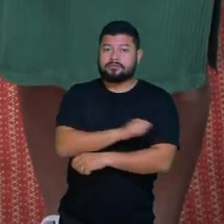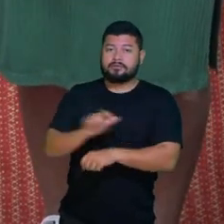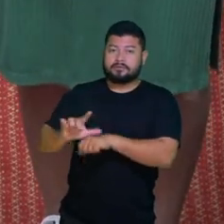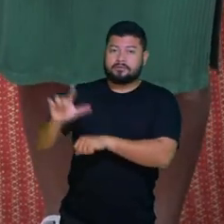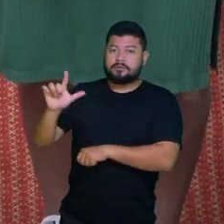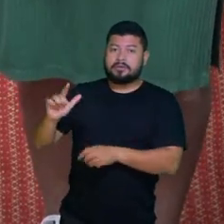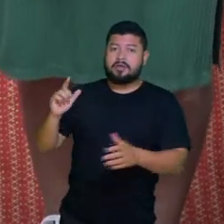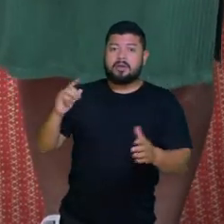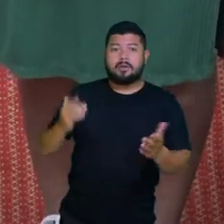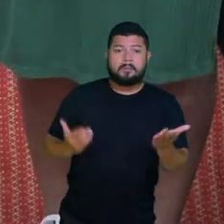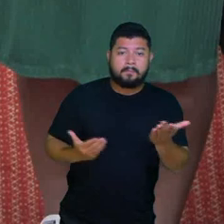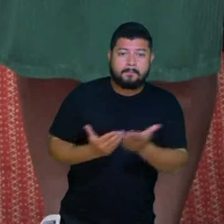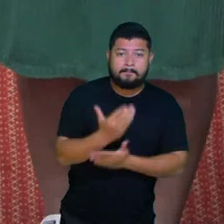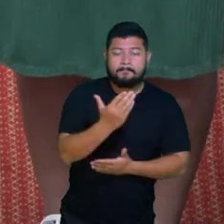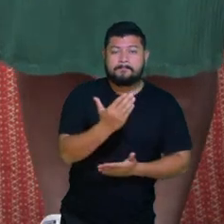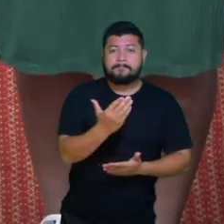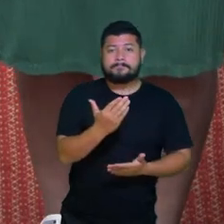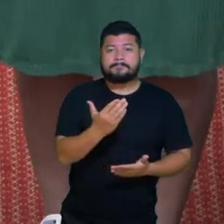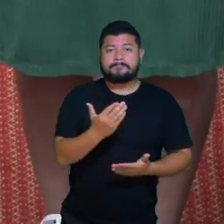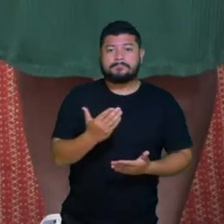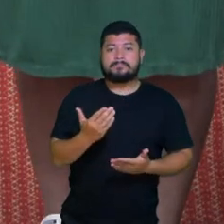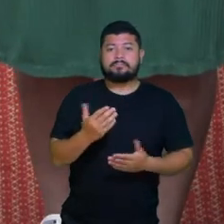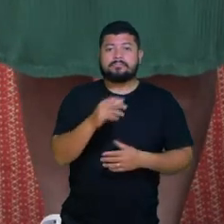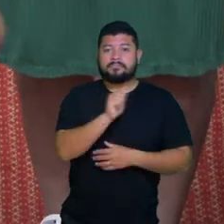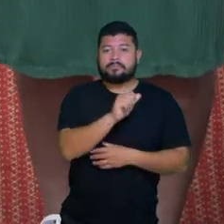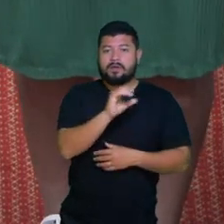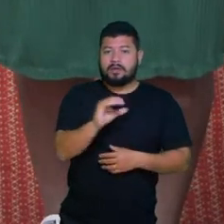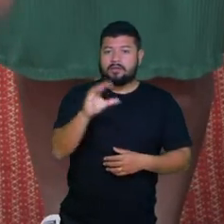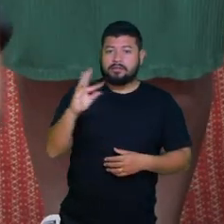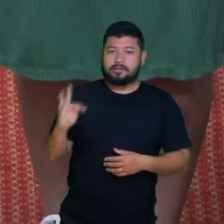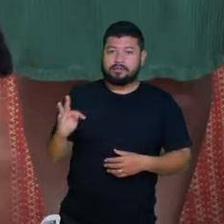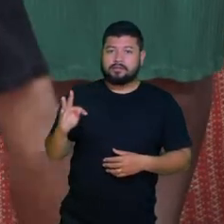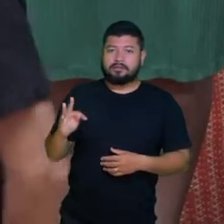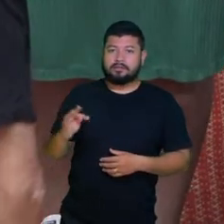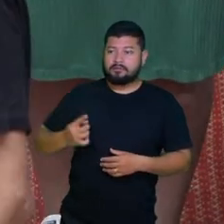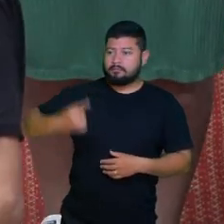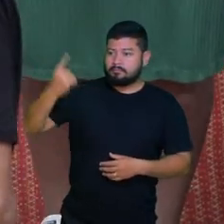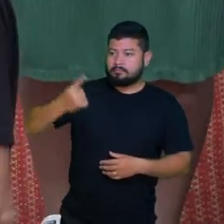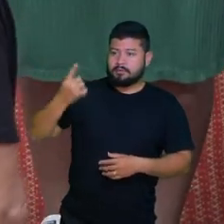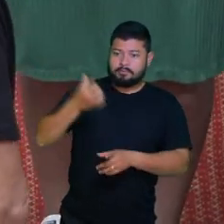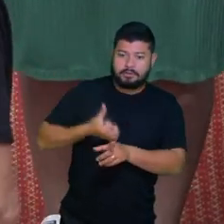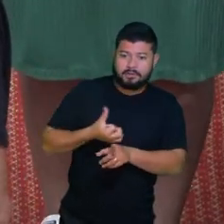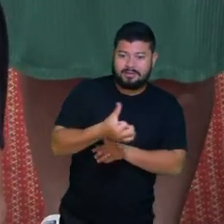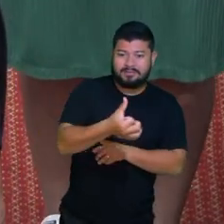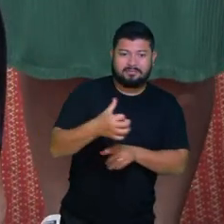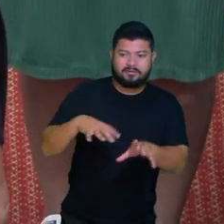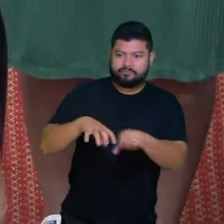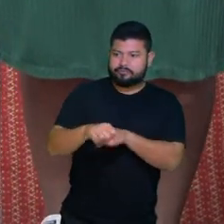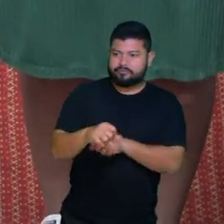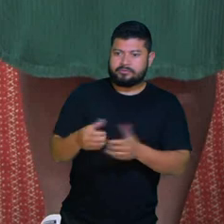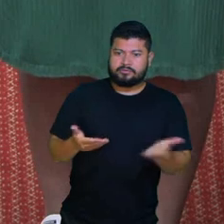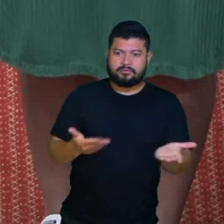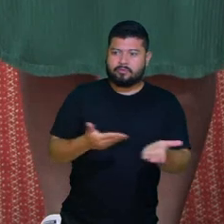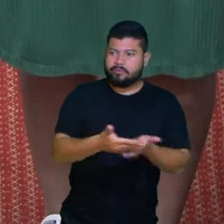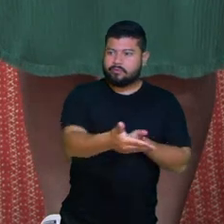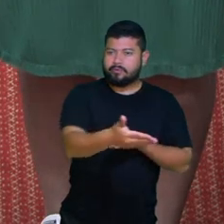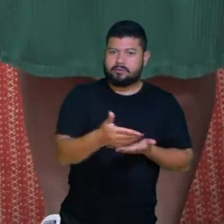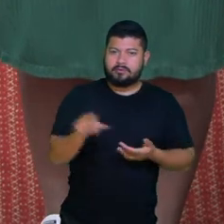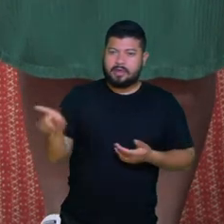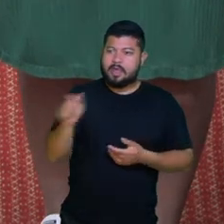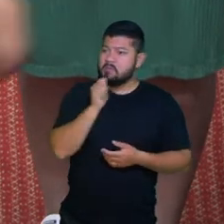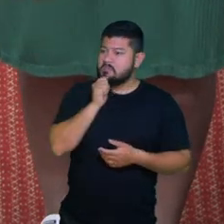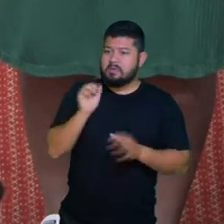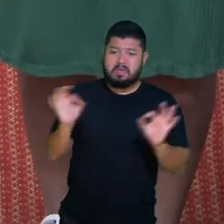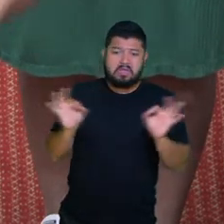passou no no act no primeiro semestre de formação e que não sabe de nada